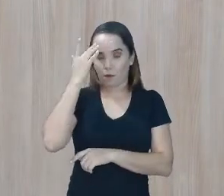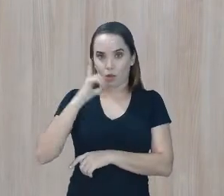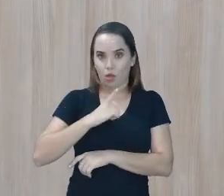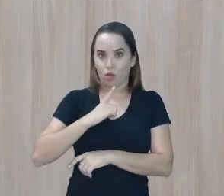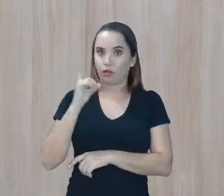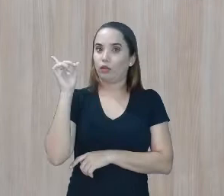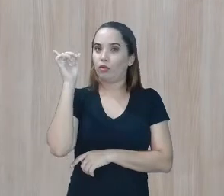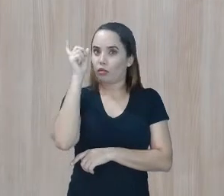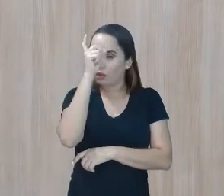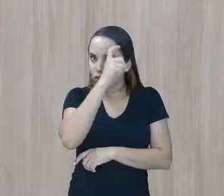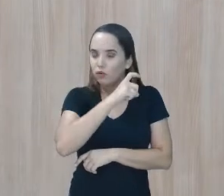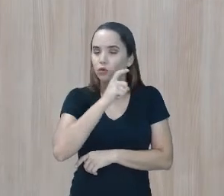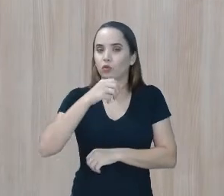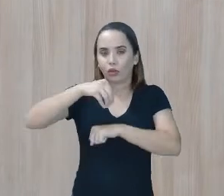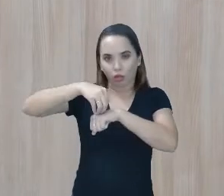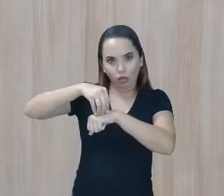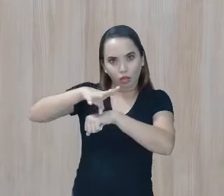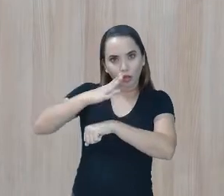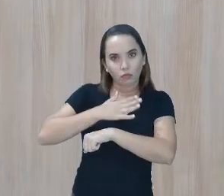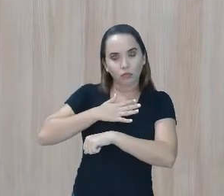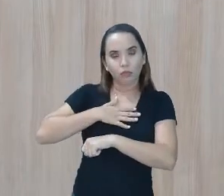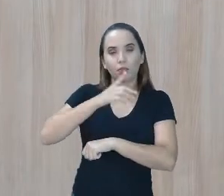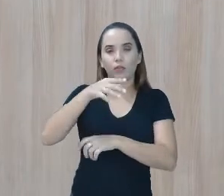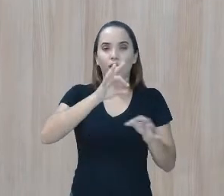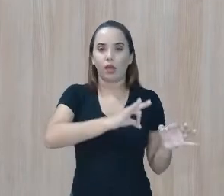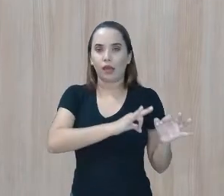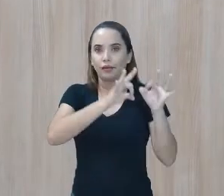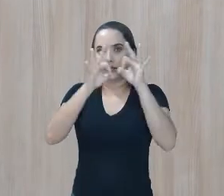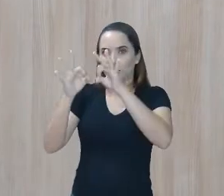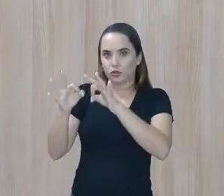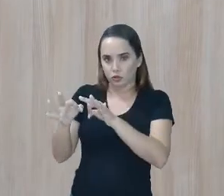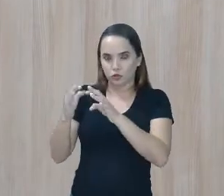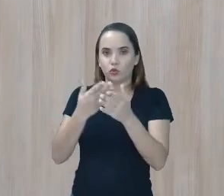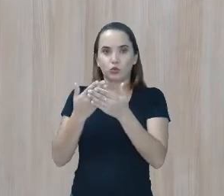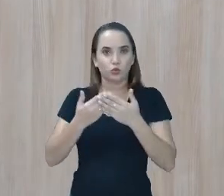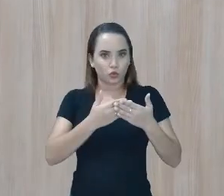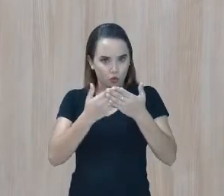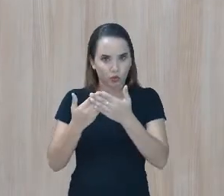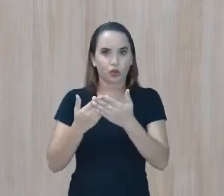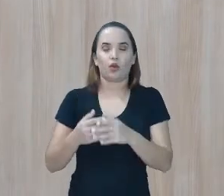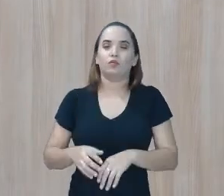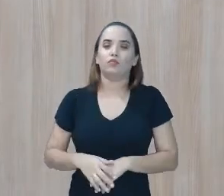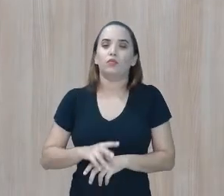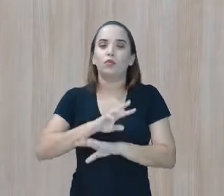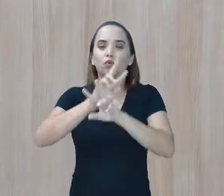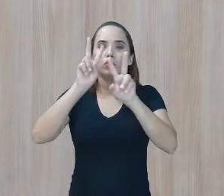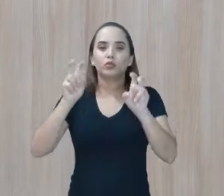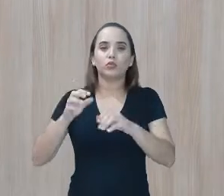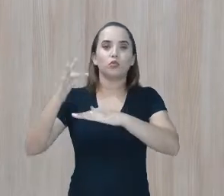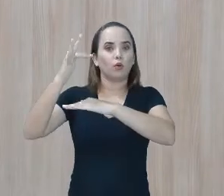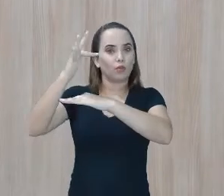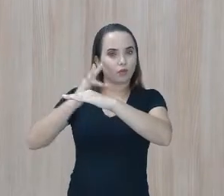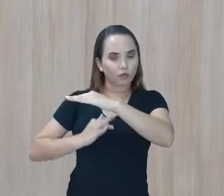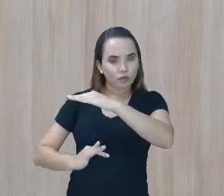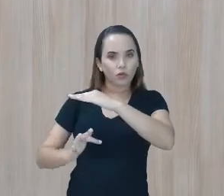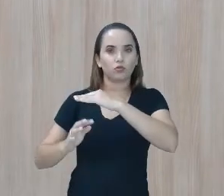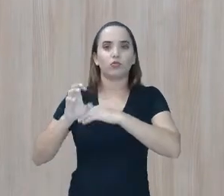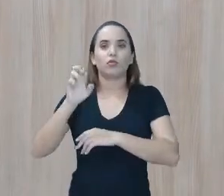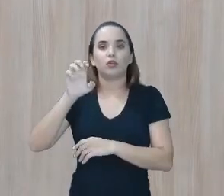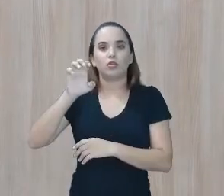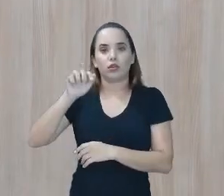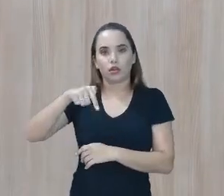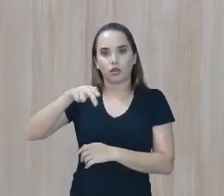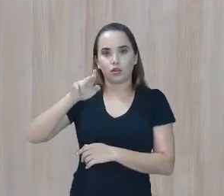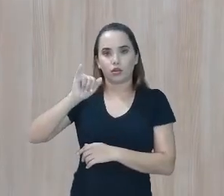nesse processo aqui, a sugestão é você assistir a nossa aula sobre frações equivalentes, tá certo? Vai lá na nossa